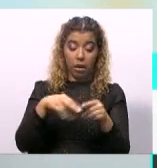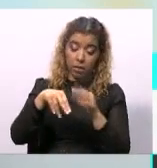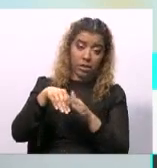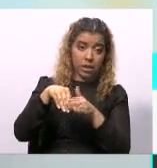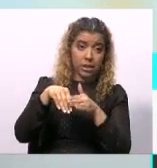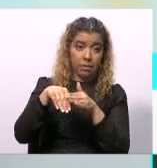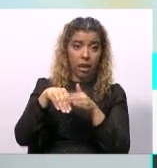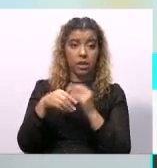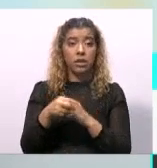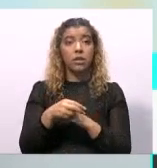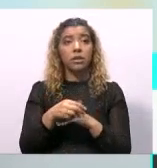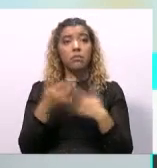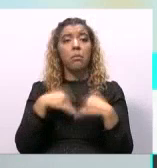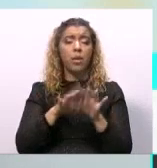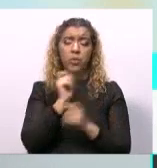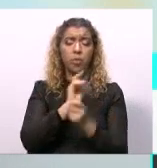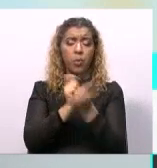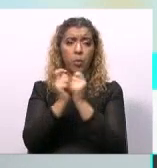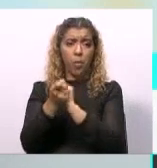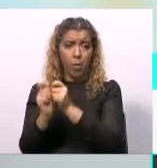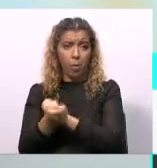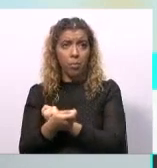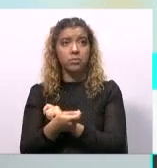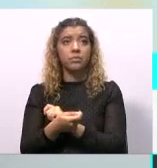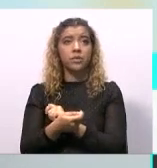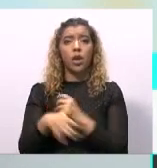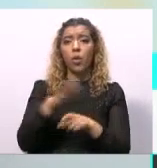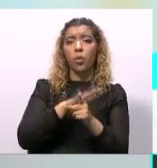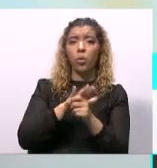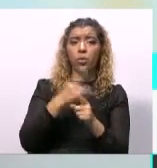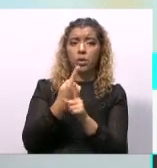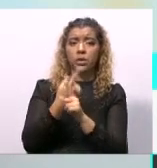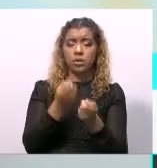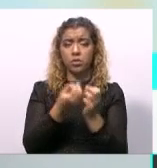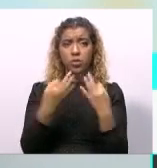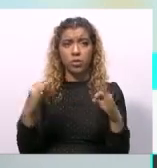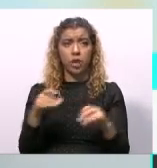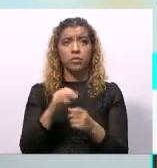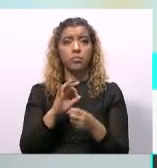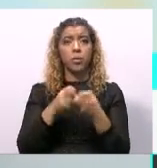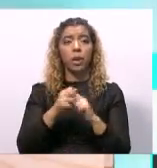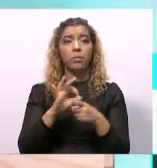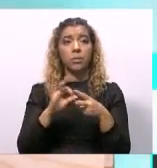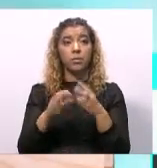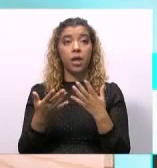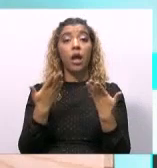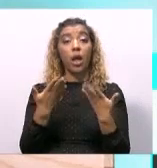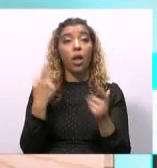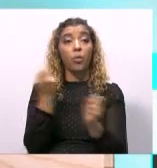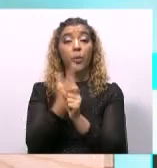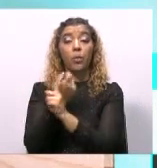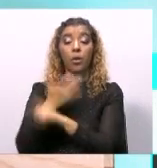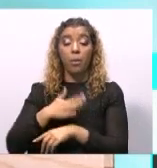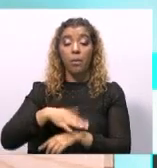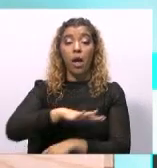pernas e sim, podemos ir alternando ao longo do dia várias soluções naturais para problemas específicos. Deixa-me perguntar onde é que as pessoas podem comprar estes